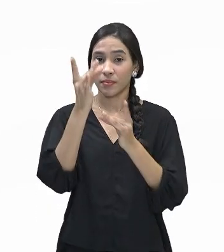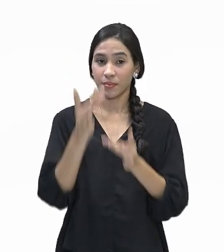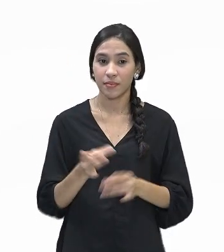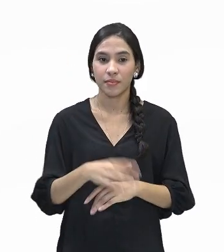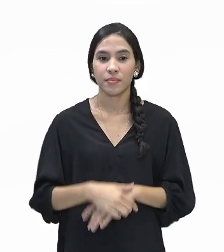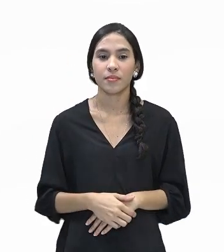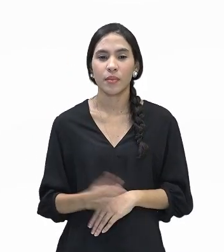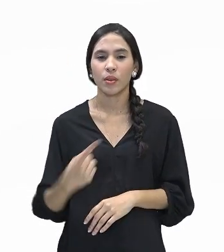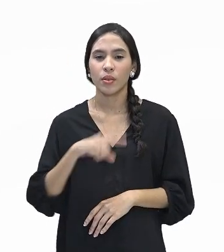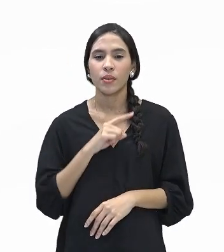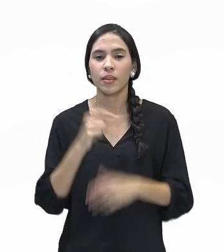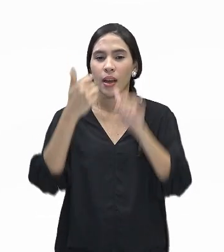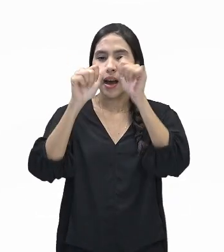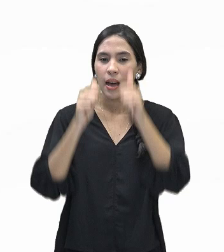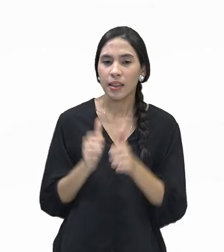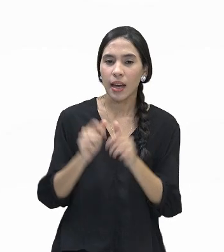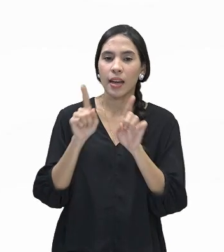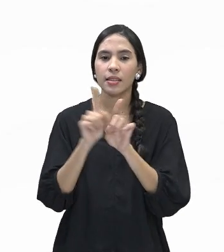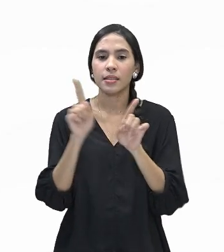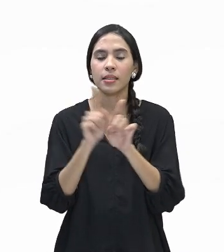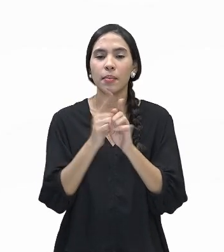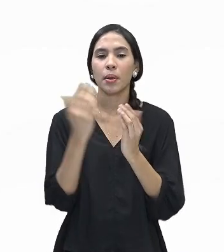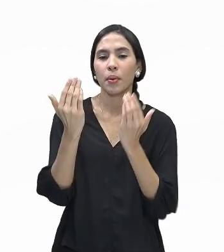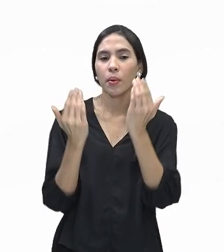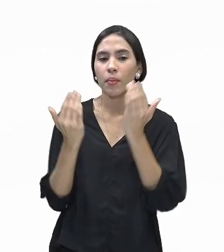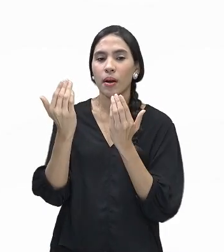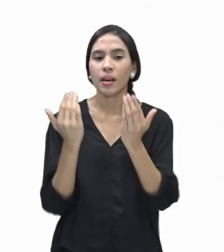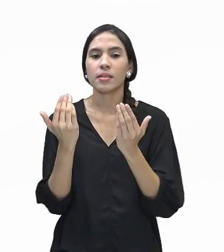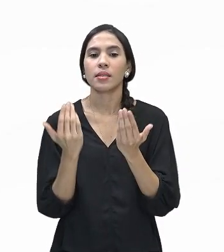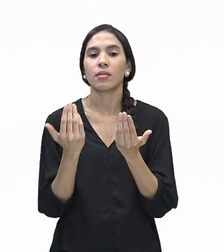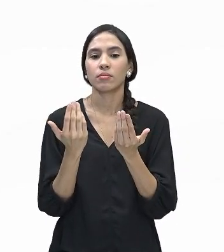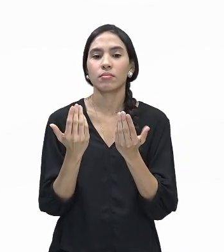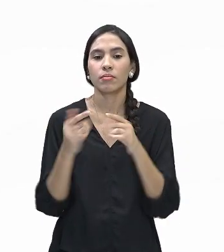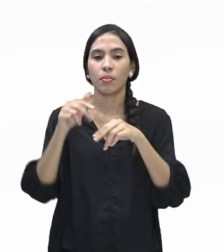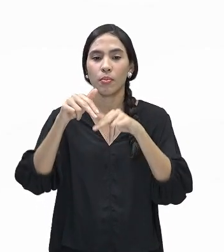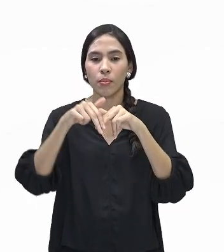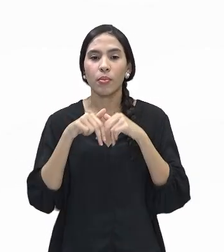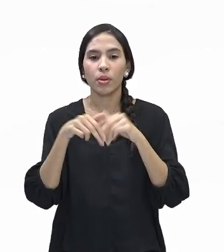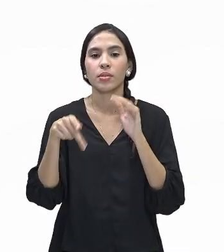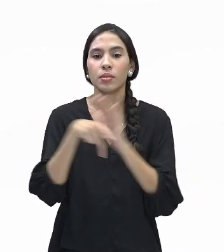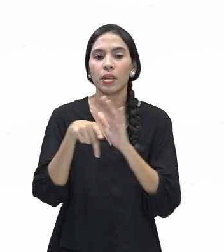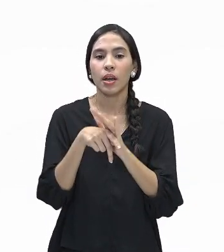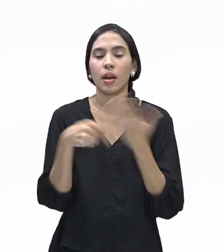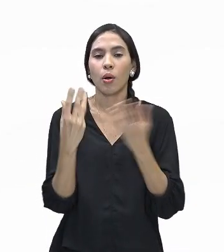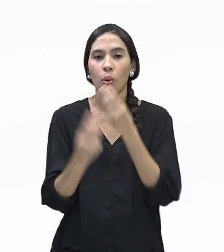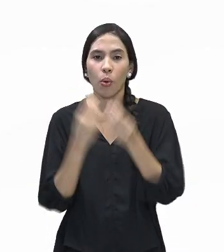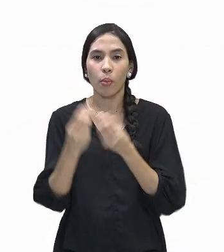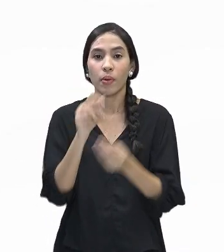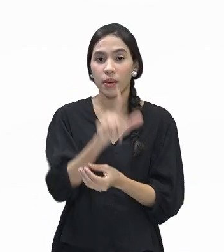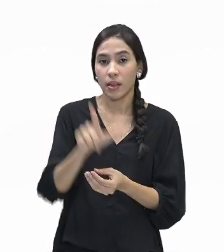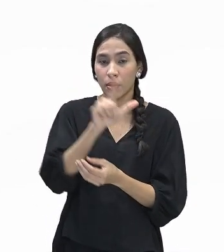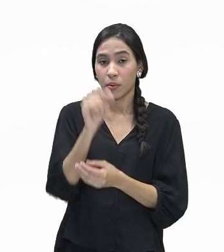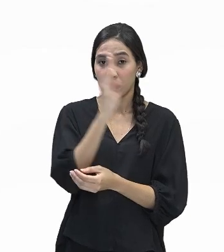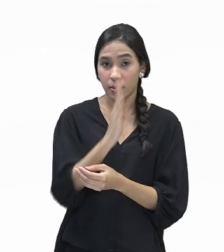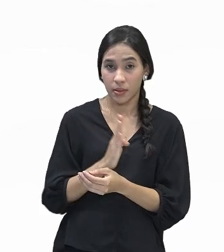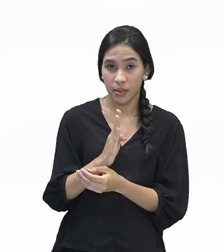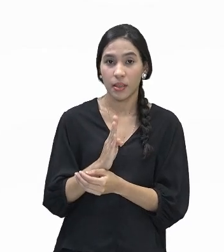Detalhamento, identificação e assimilação de rupturas e permanências na construção da literatura